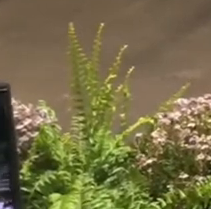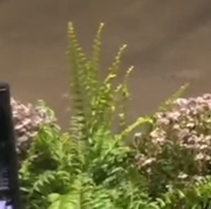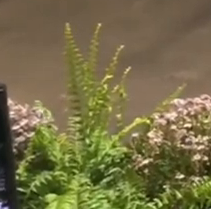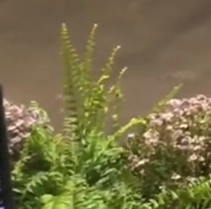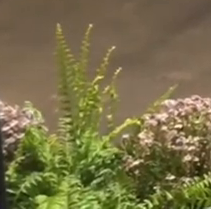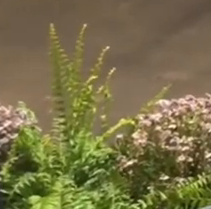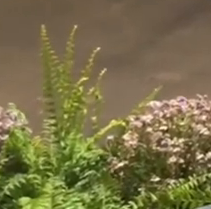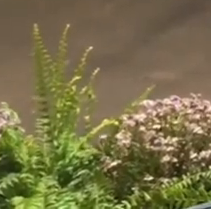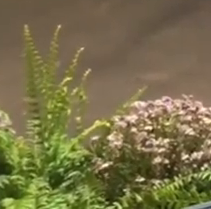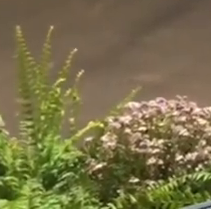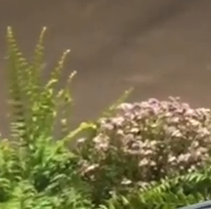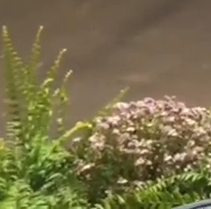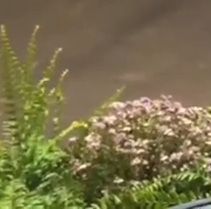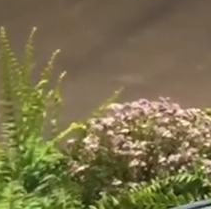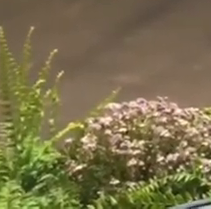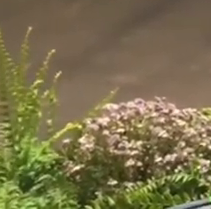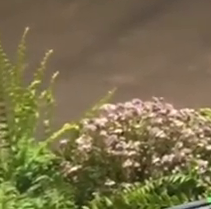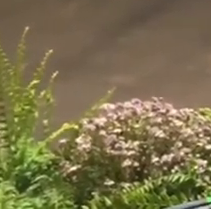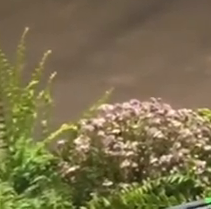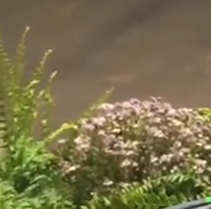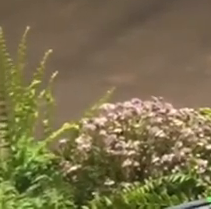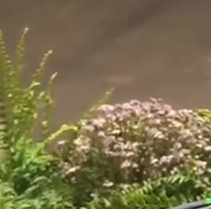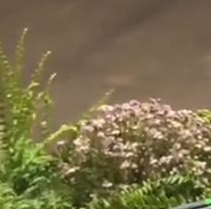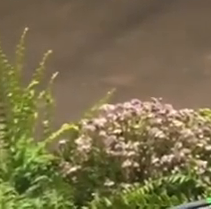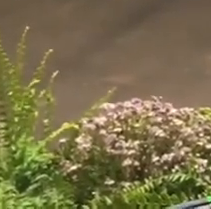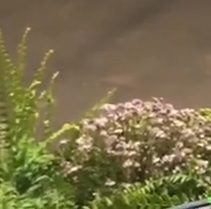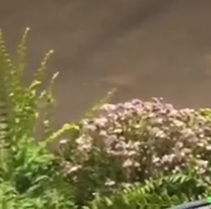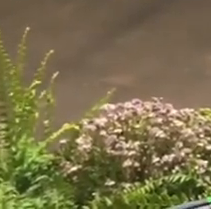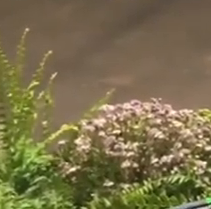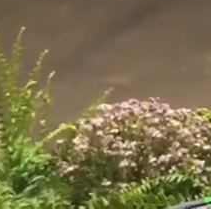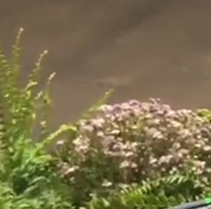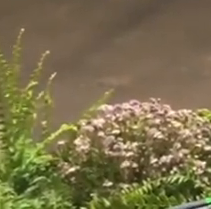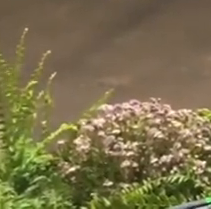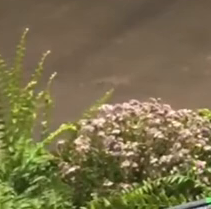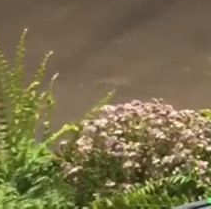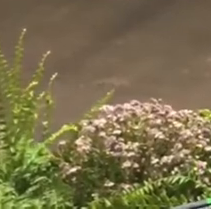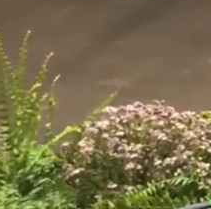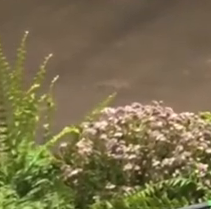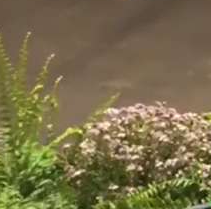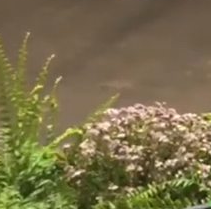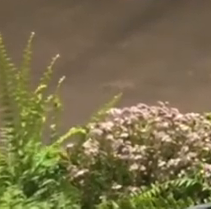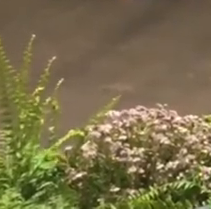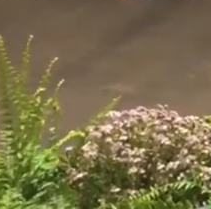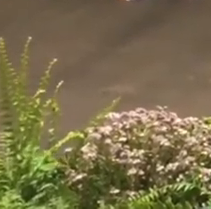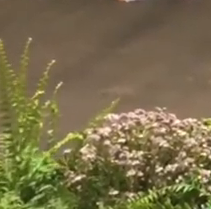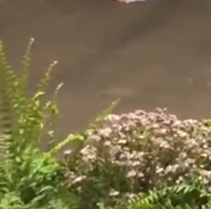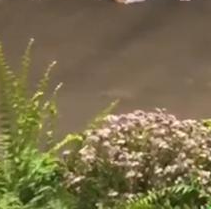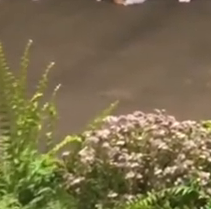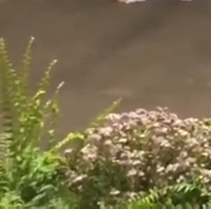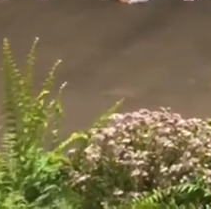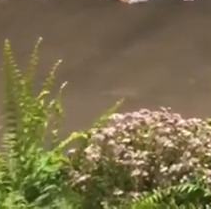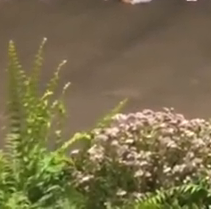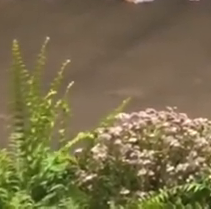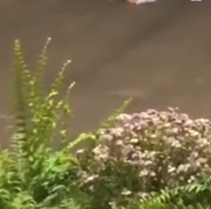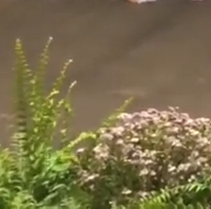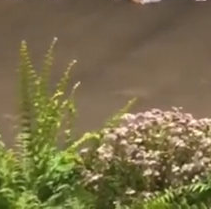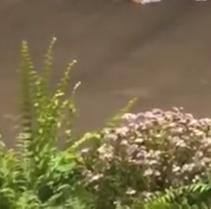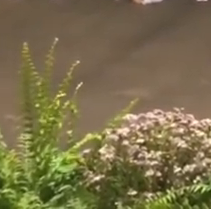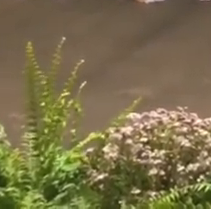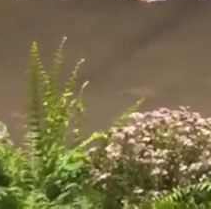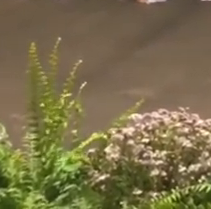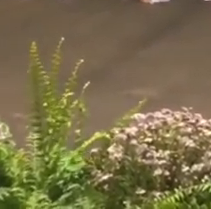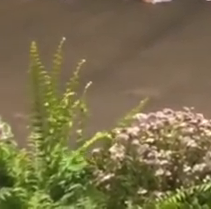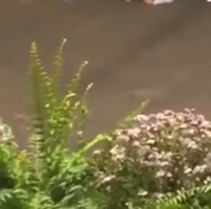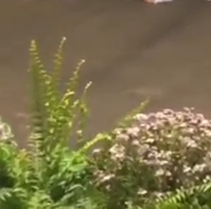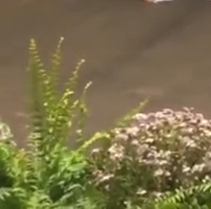e iremos finalizar a 18ª edição do Aviva Ariquemes na segunda-feira com toda a família não é só para crianças hein